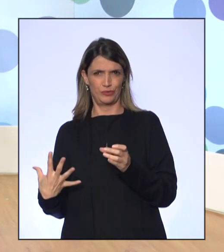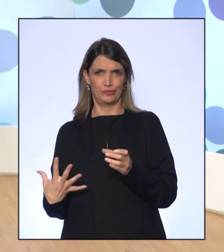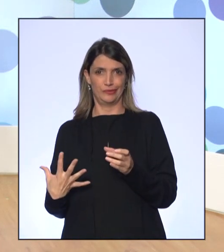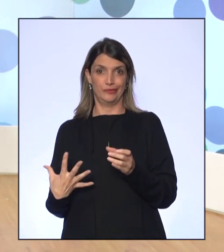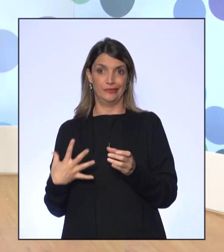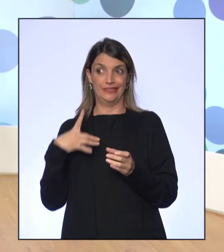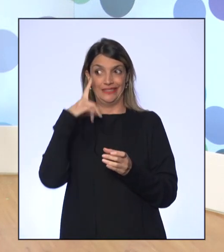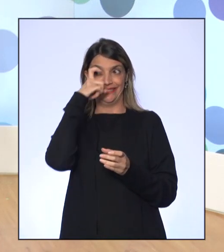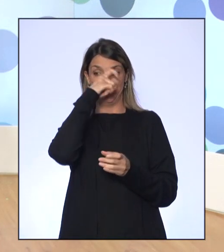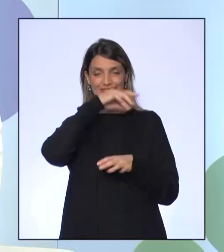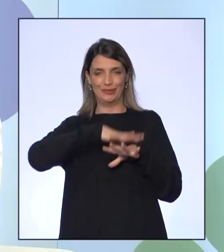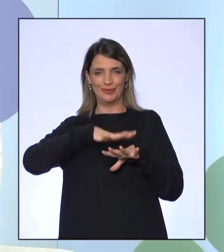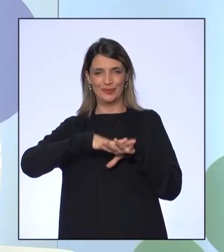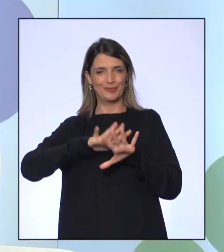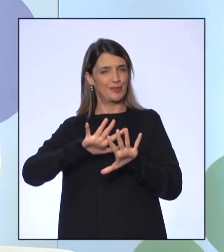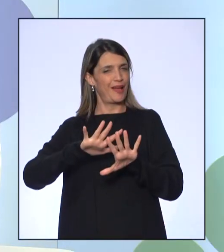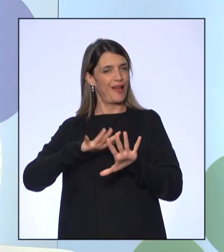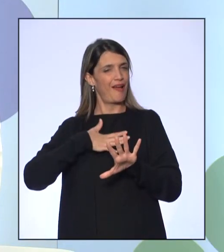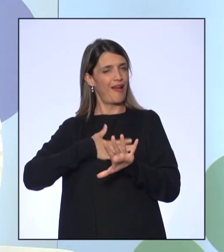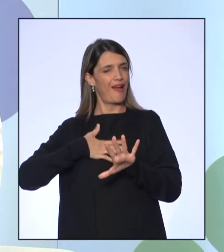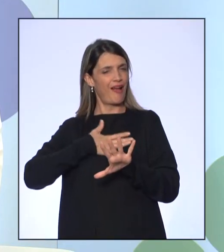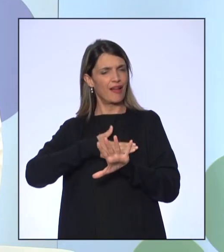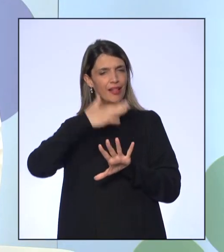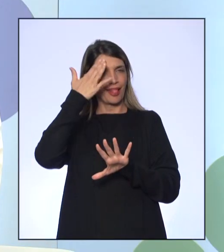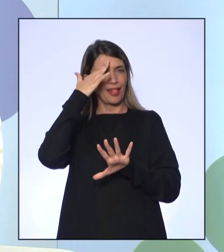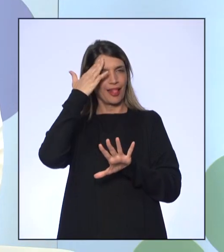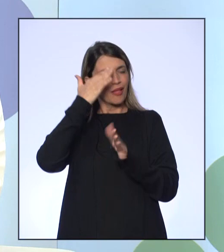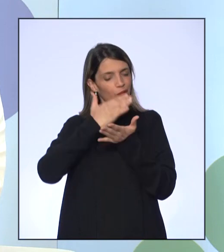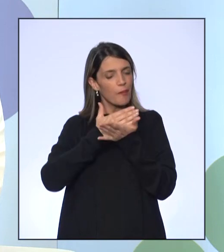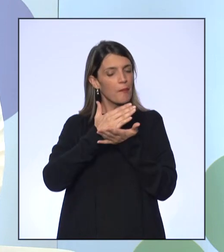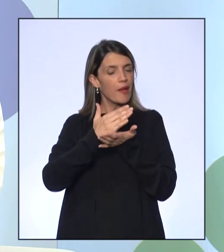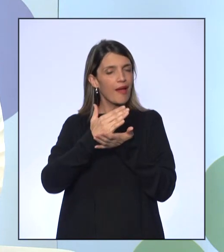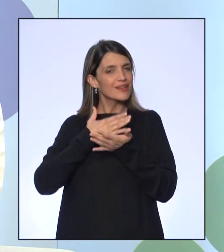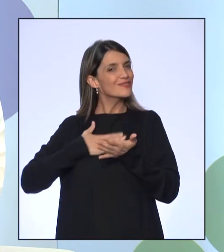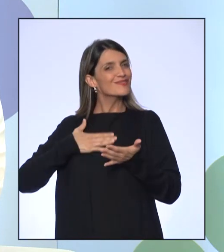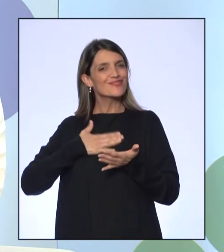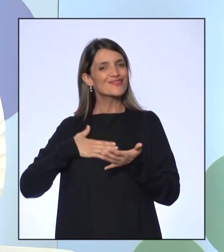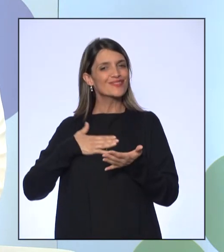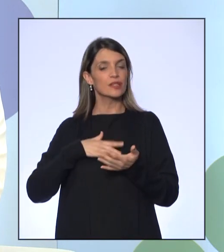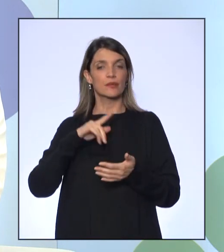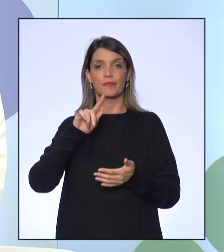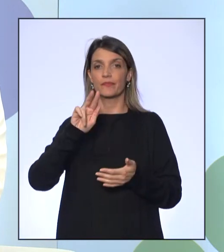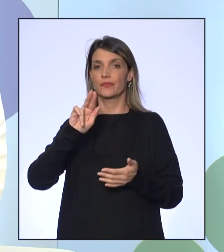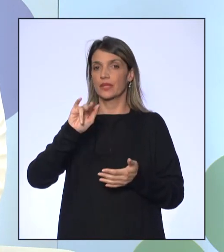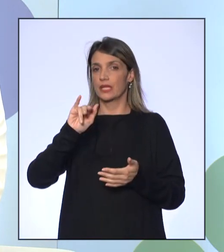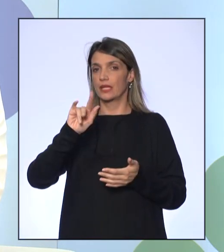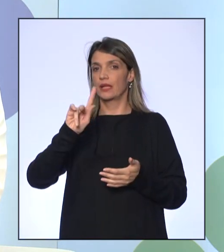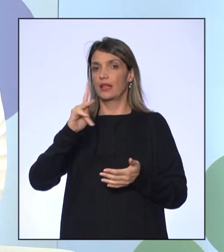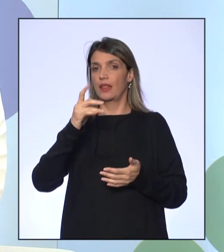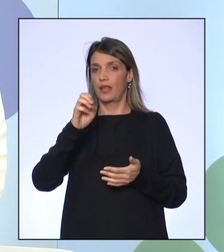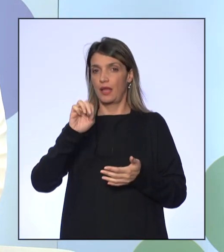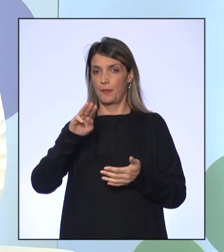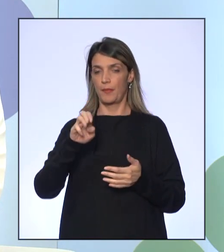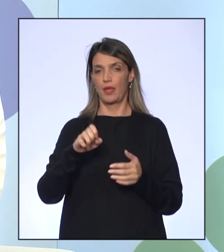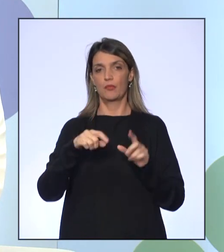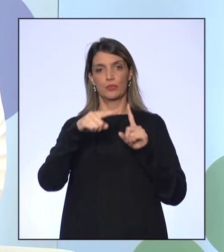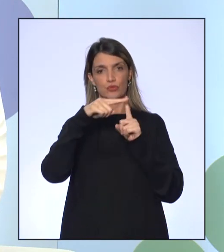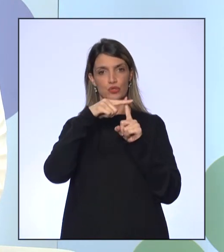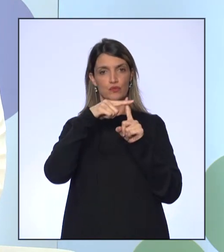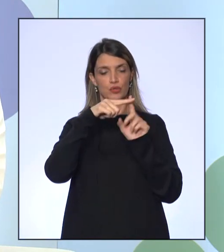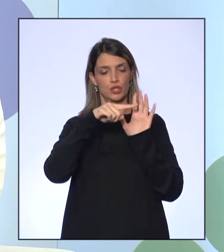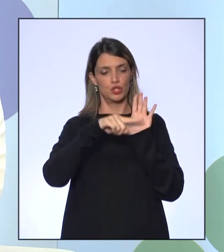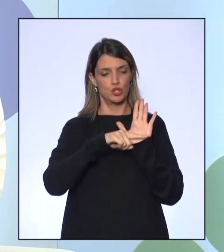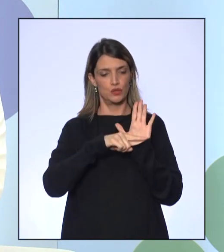matemática mas é muito gostoso quando a gente começa a compreender a teve o guilherme que falou positivo negativo